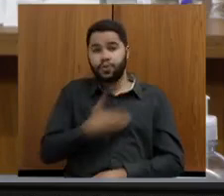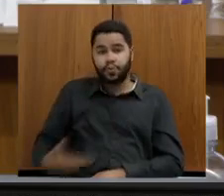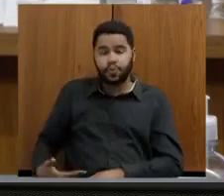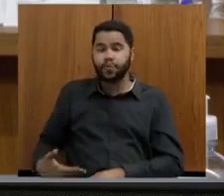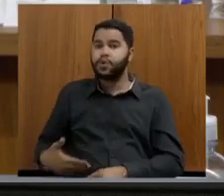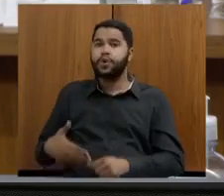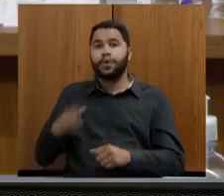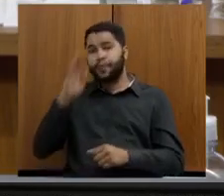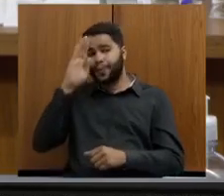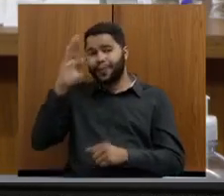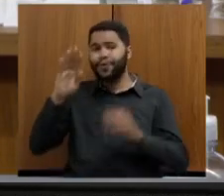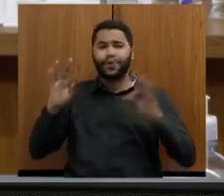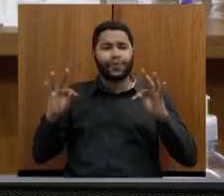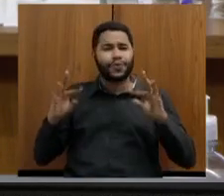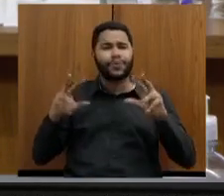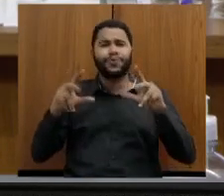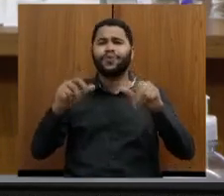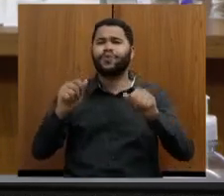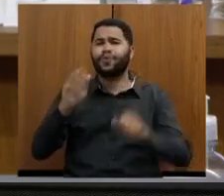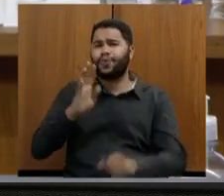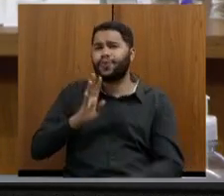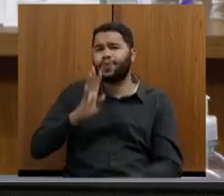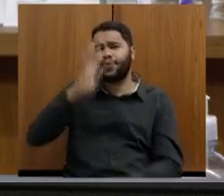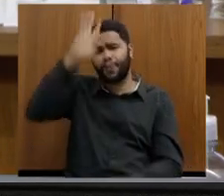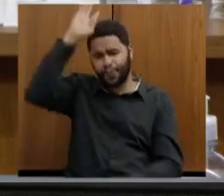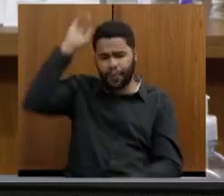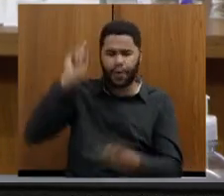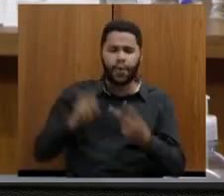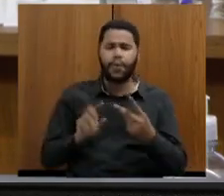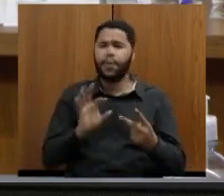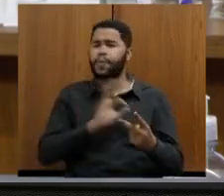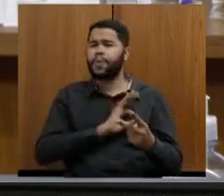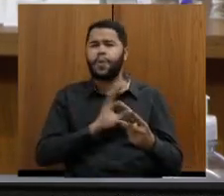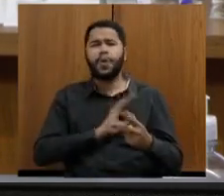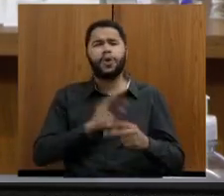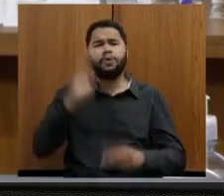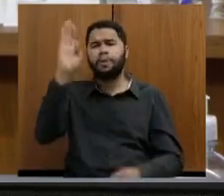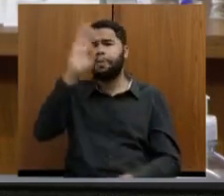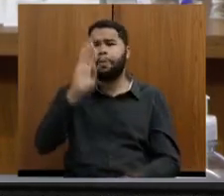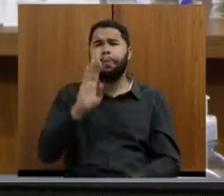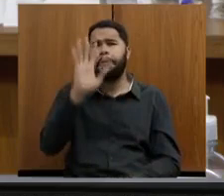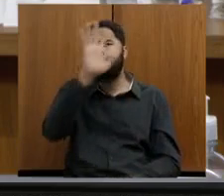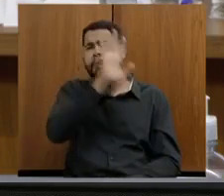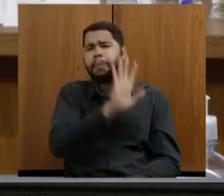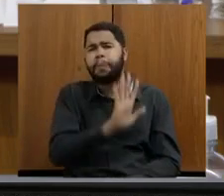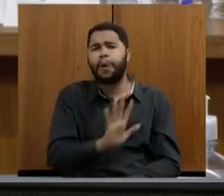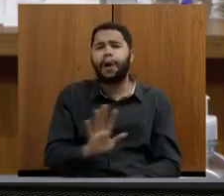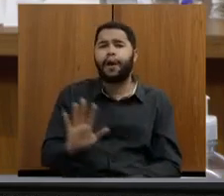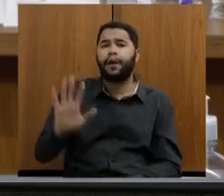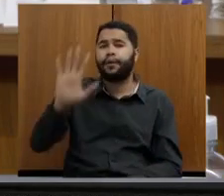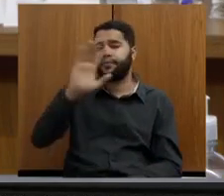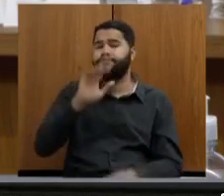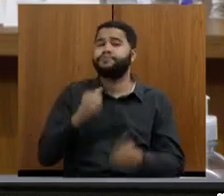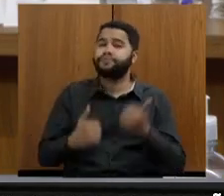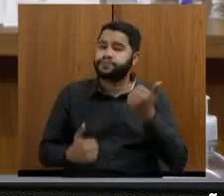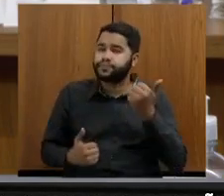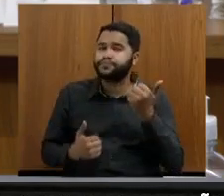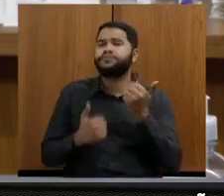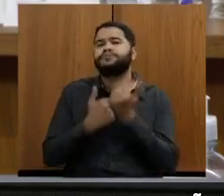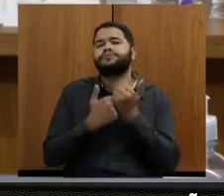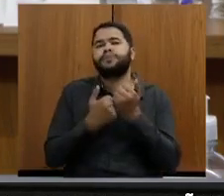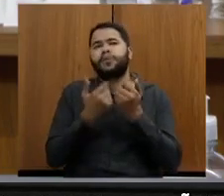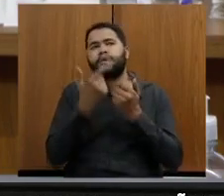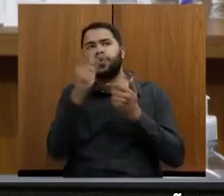priorização para todos os profissionais de Bombeiros Polícia Militar em todo o Brasil apoiamos assim